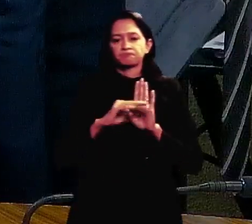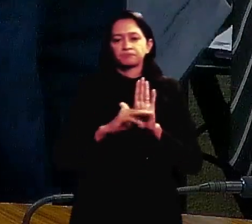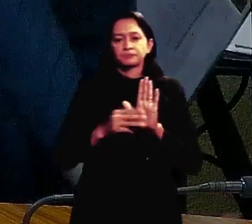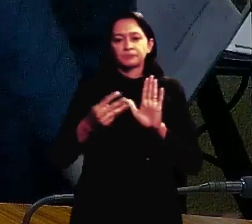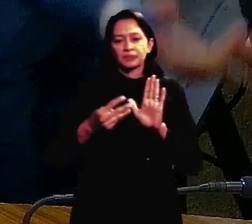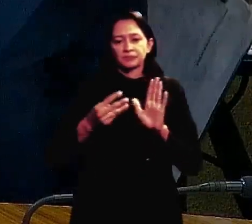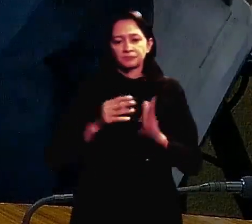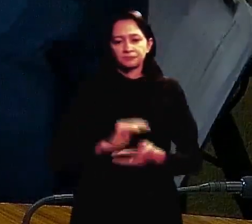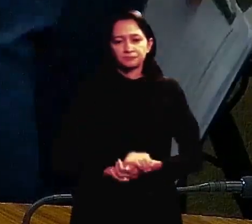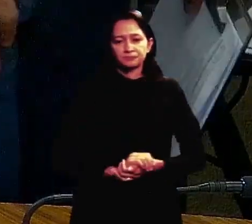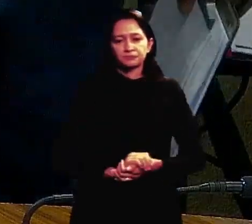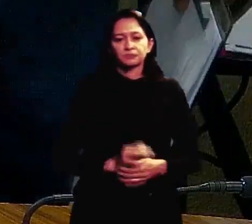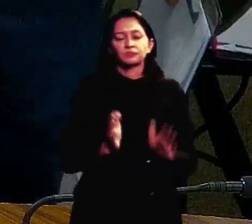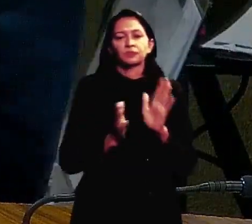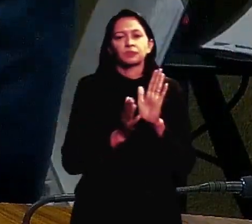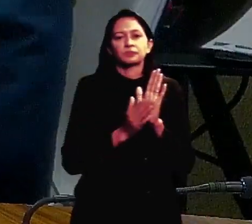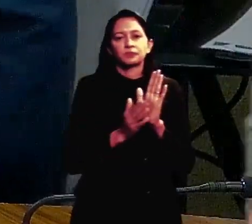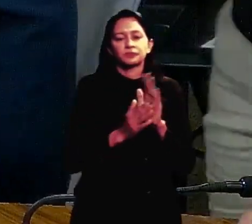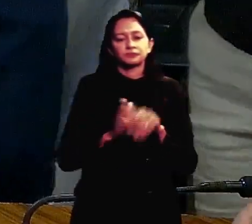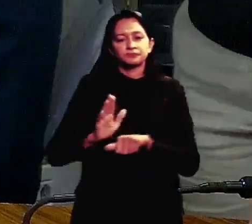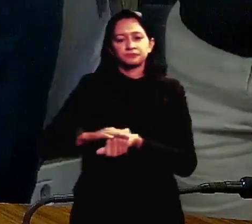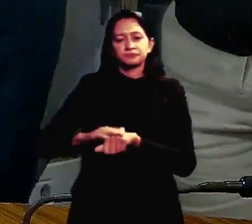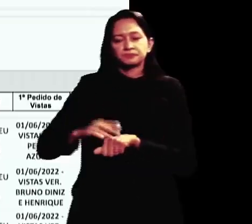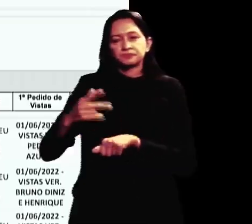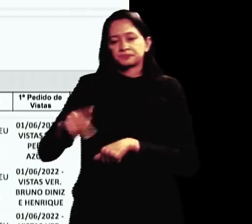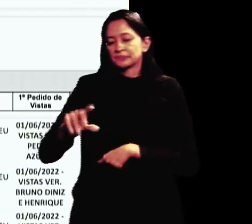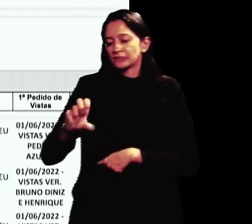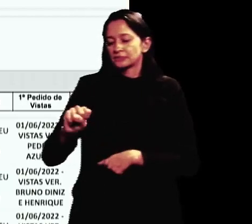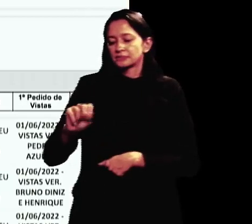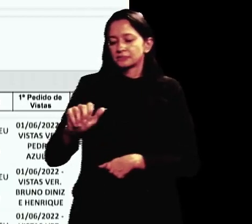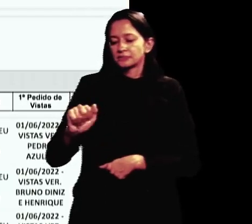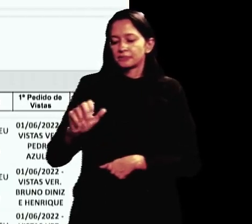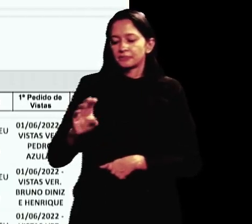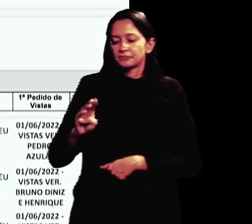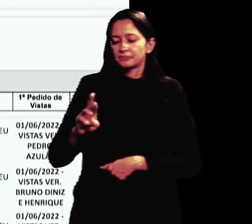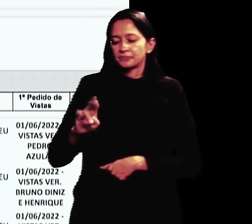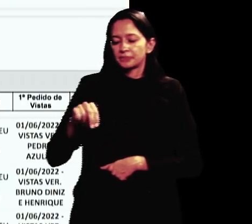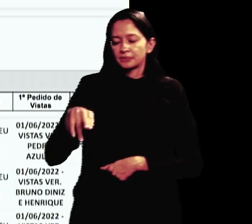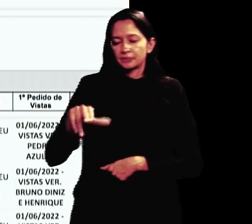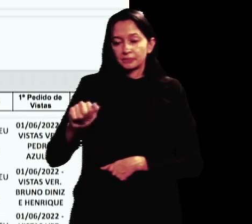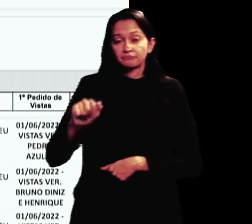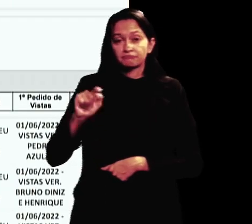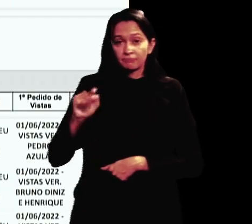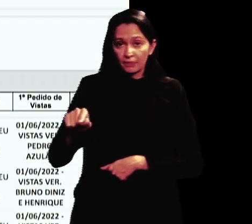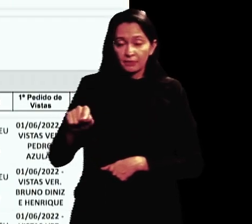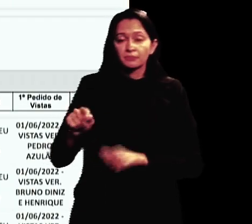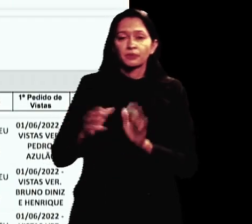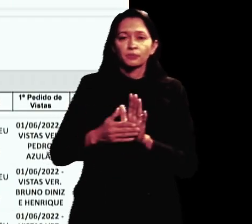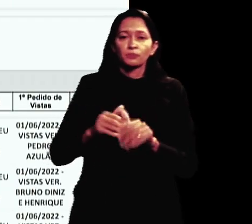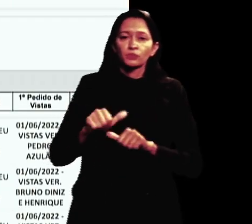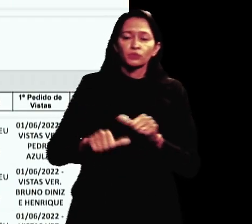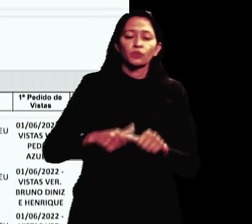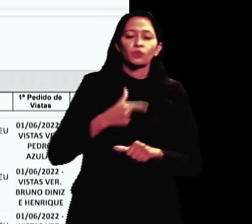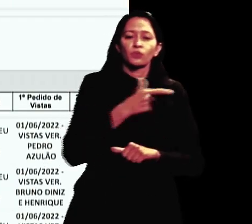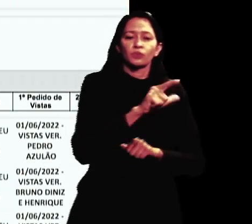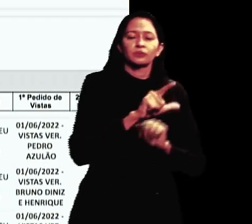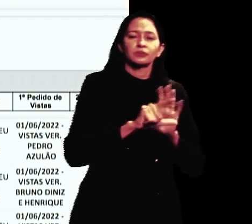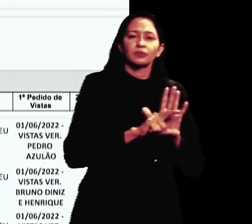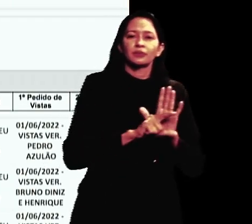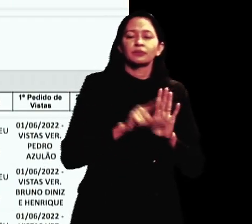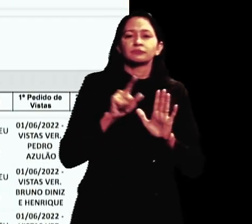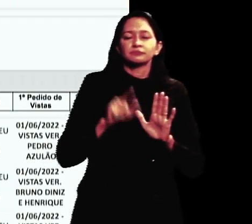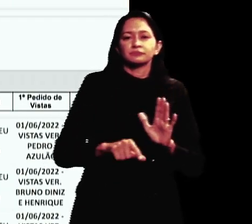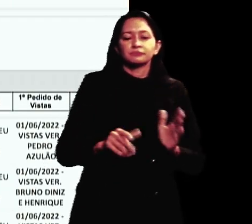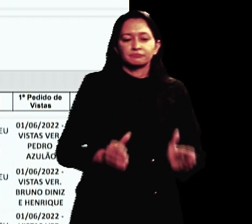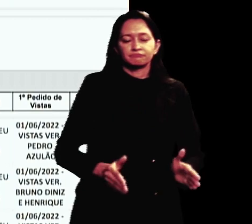pauta. Projeto de autoria da vereadora Sabrina Garcês, projeto que altera a Lei 9.902, que dispõe sobre a instalação de equipamento gerador de